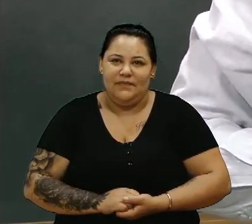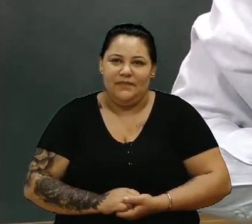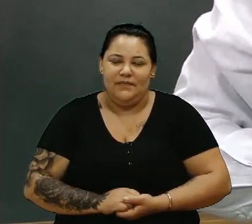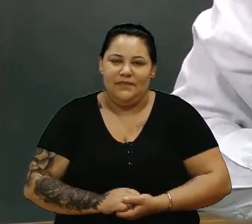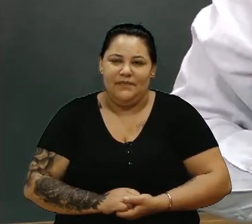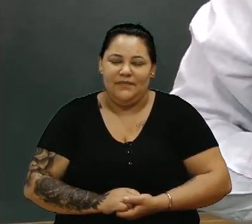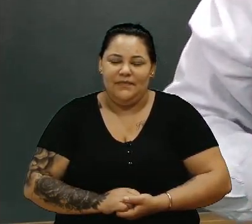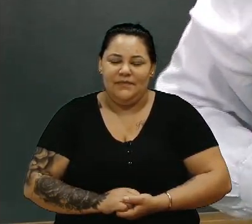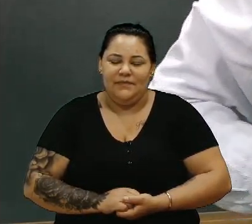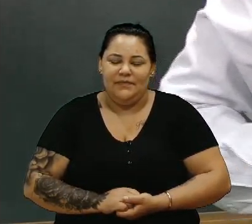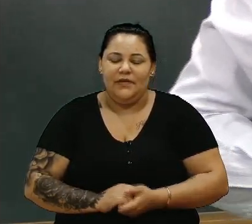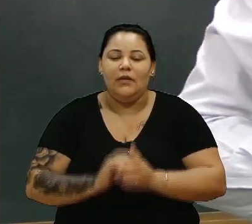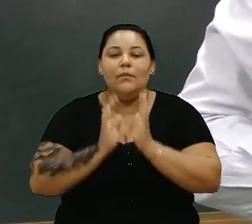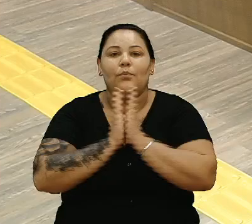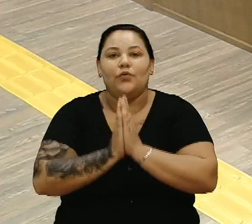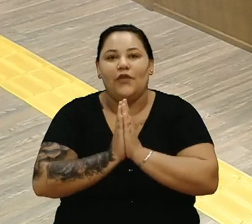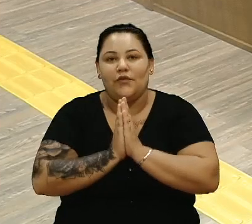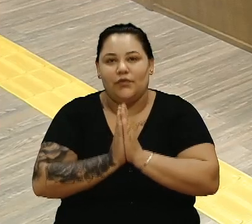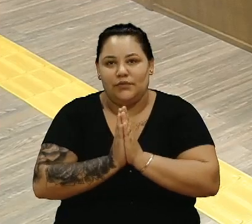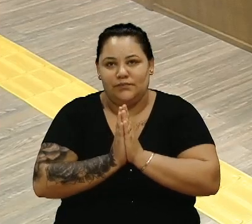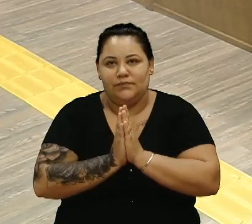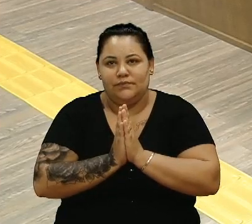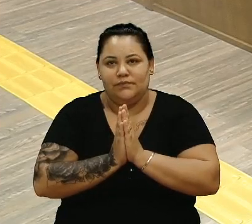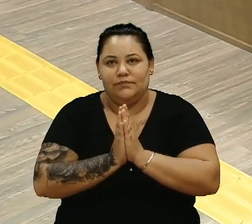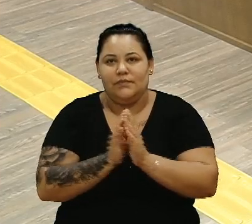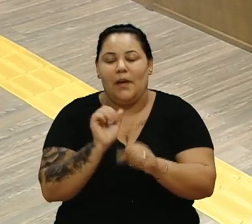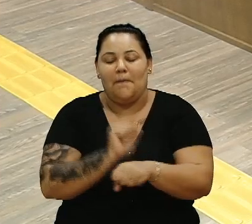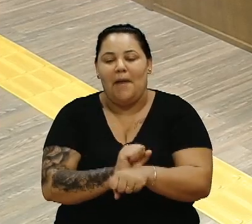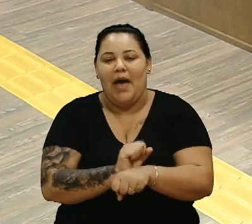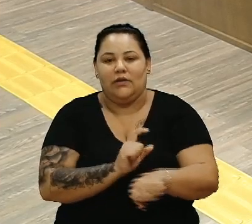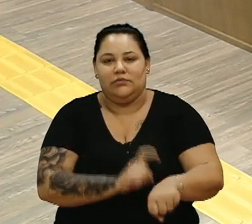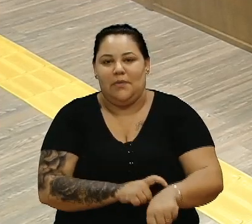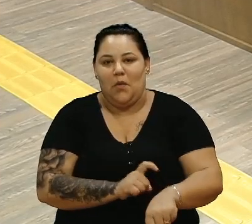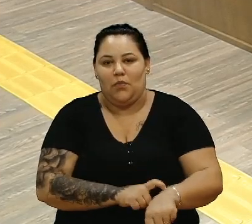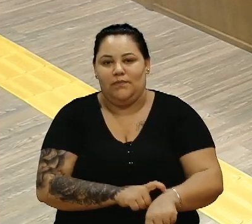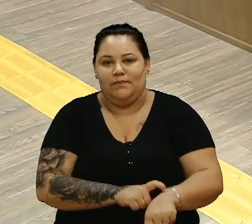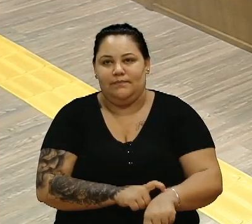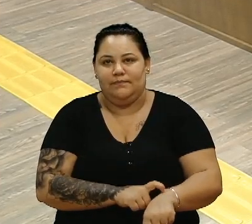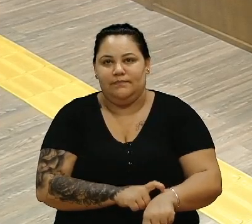Por favor, segura o tempo.